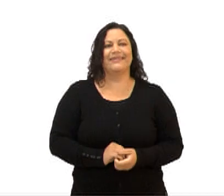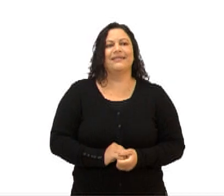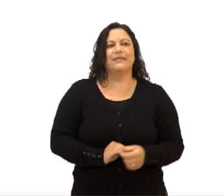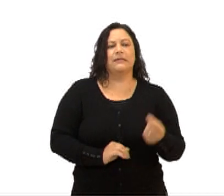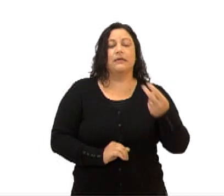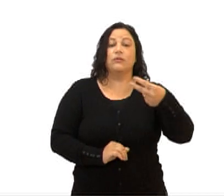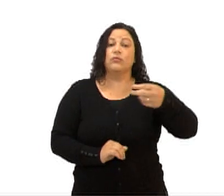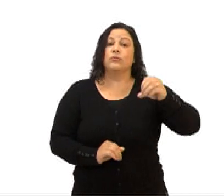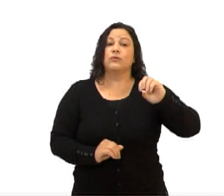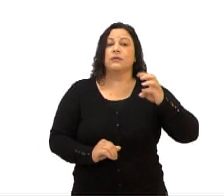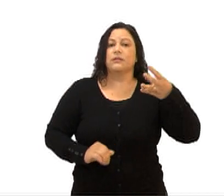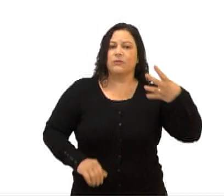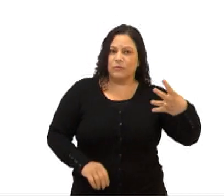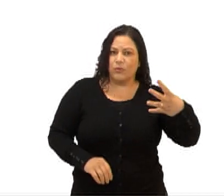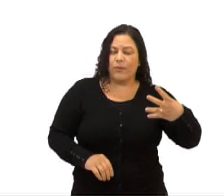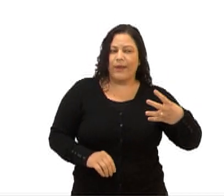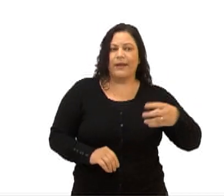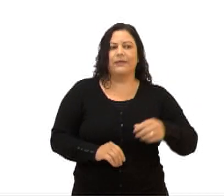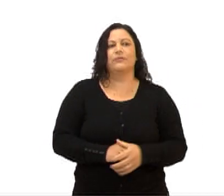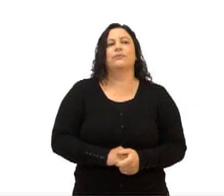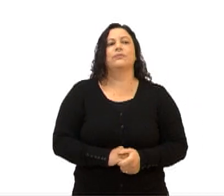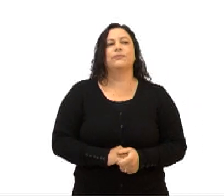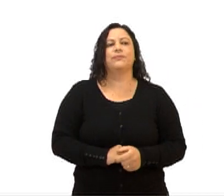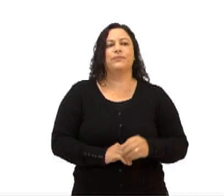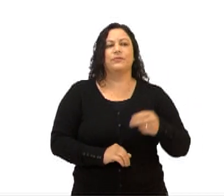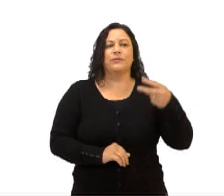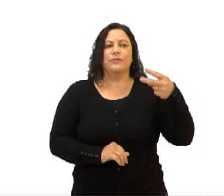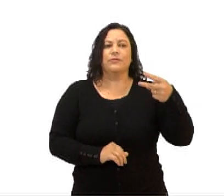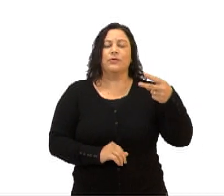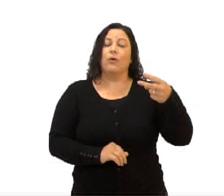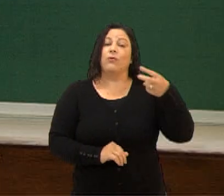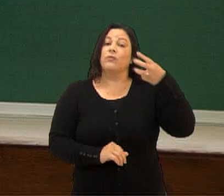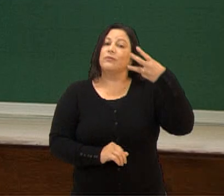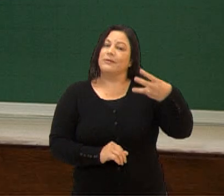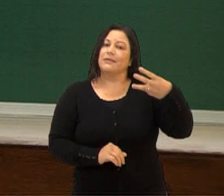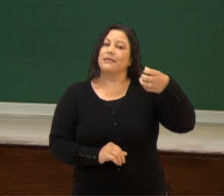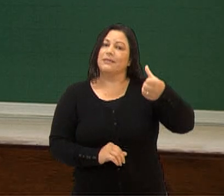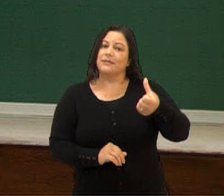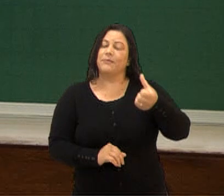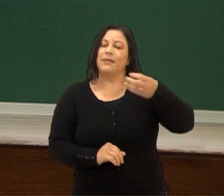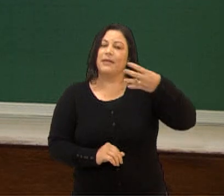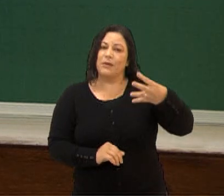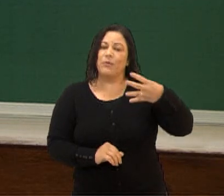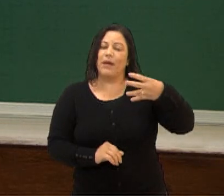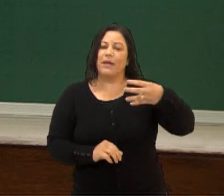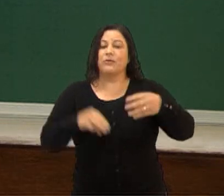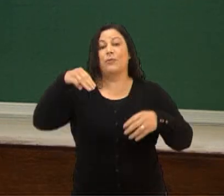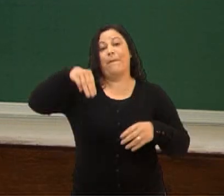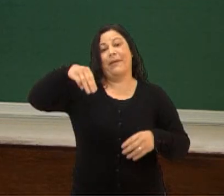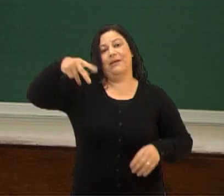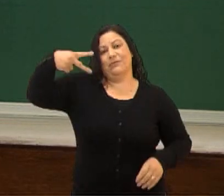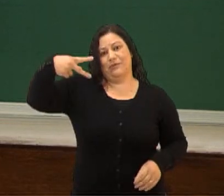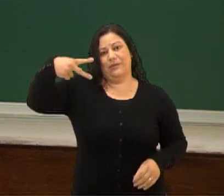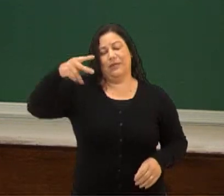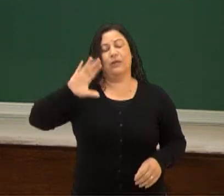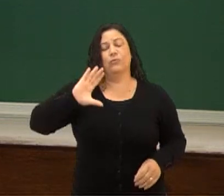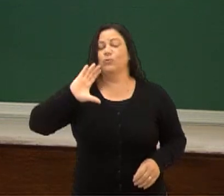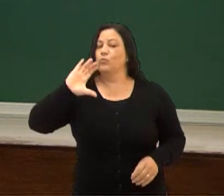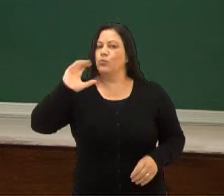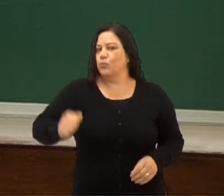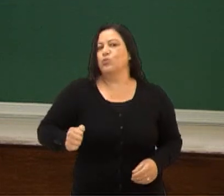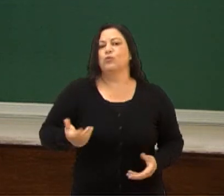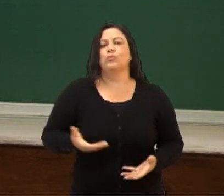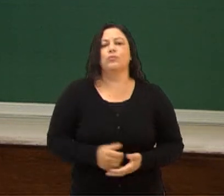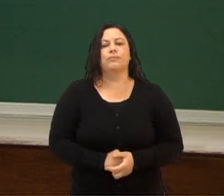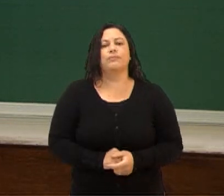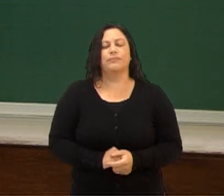quadrados, 204 metros quadrados ou 364 metros quadrados. A